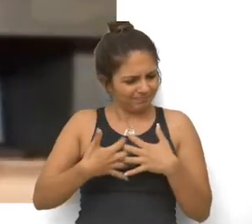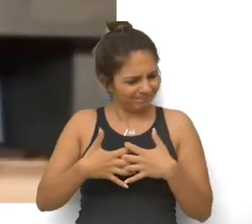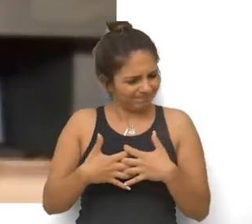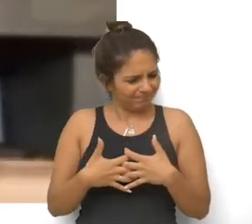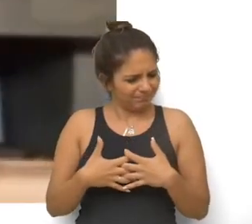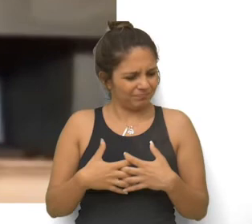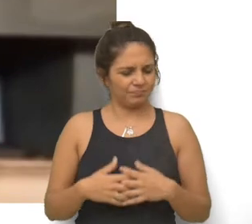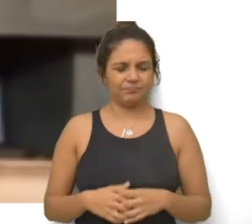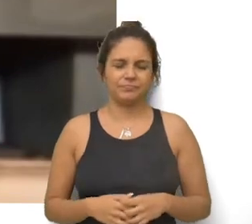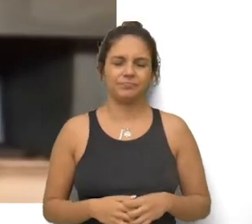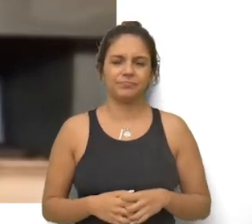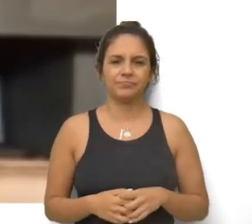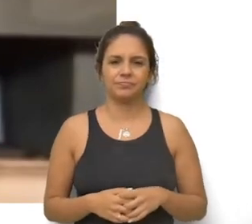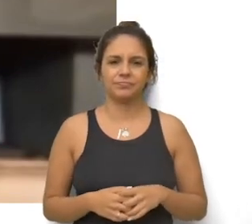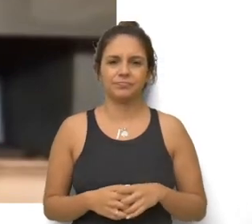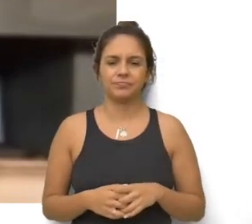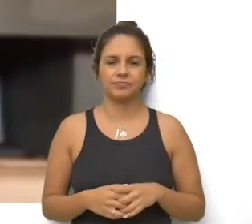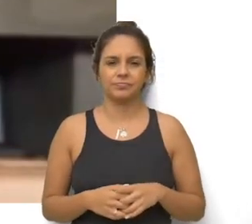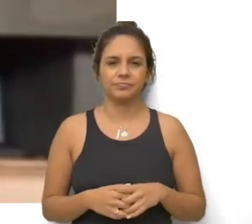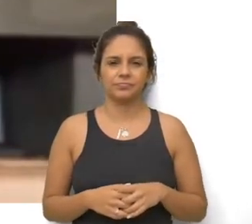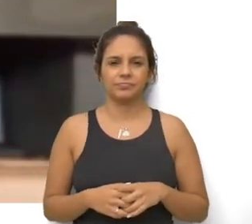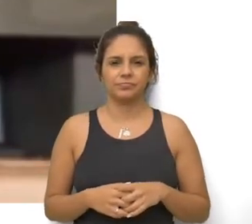Olha, é